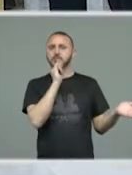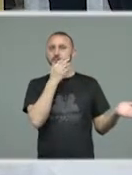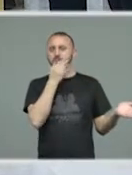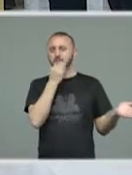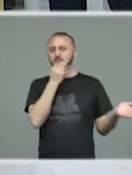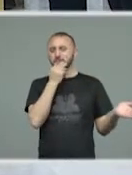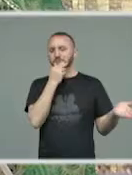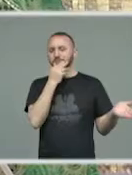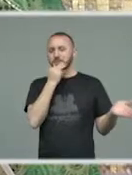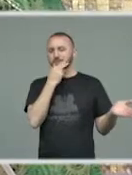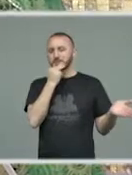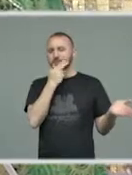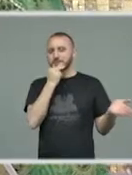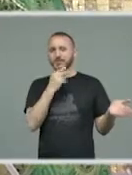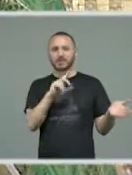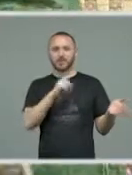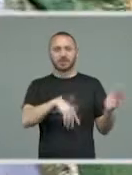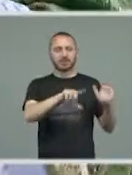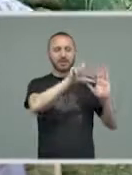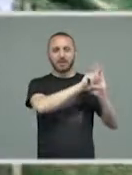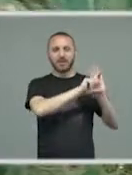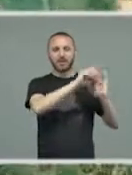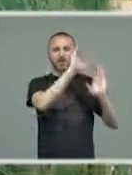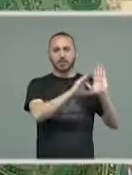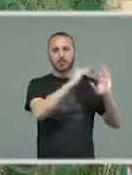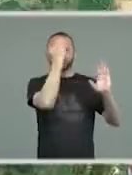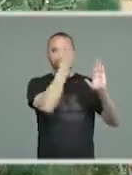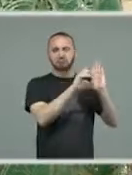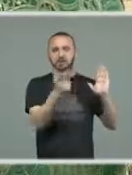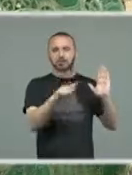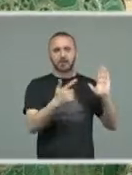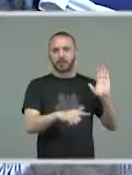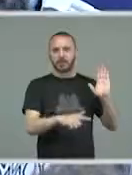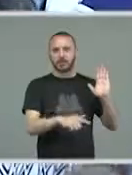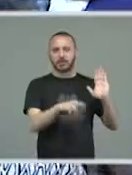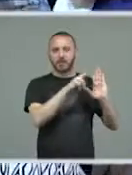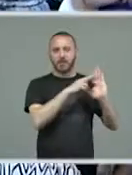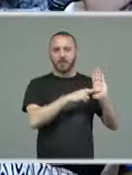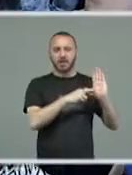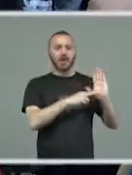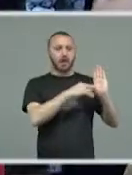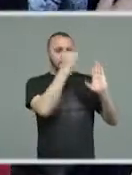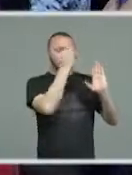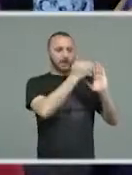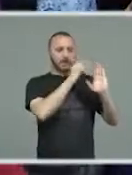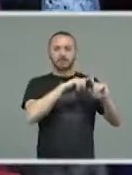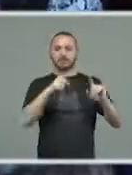muito frequente. Nós precisamos meditar e ser mais contemplativos da presença de